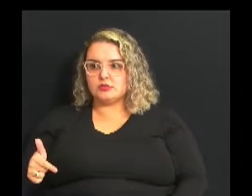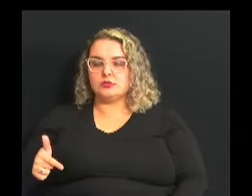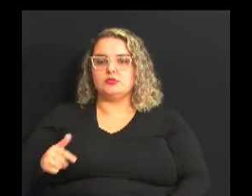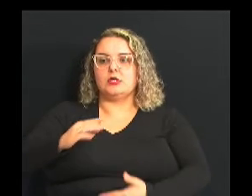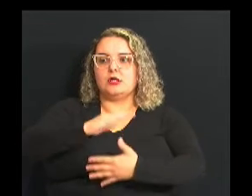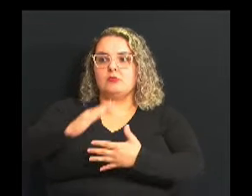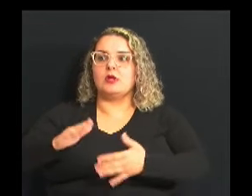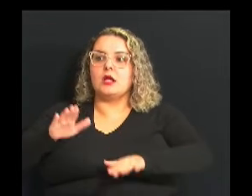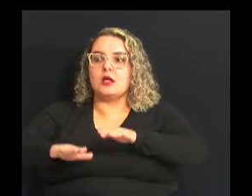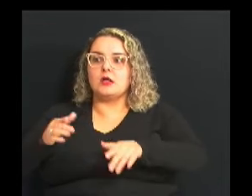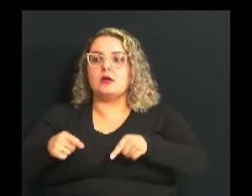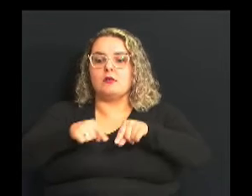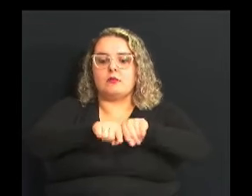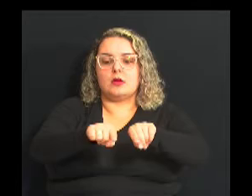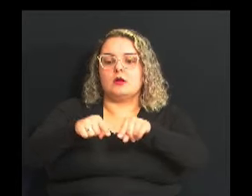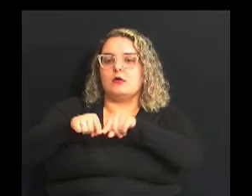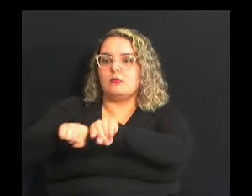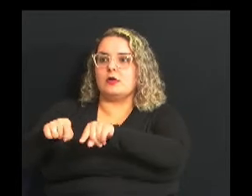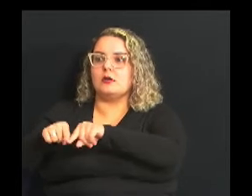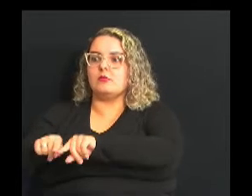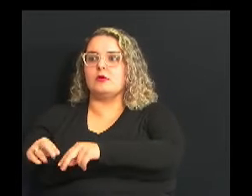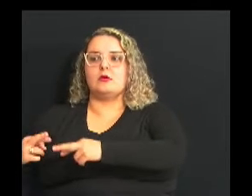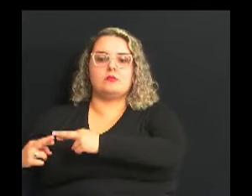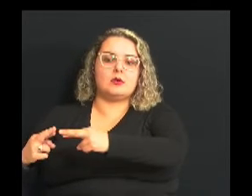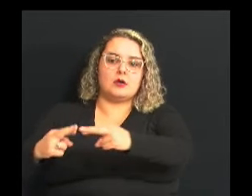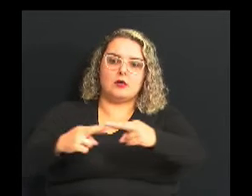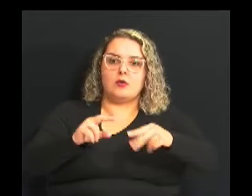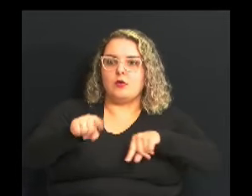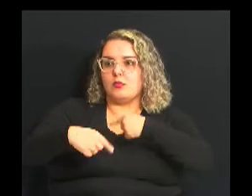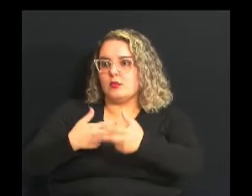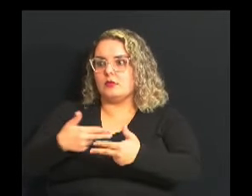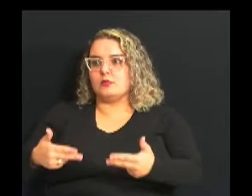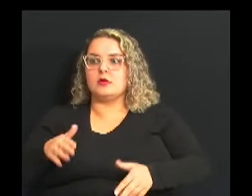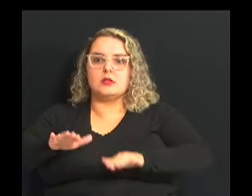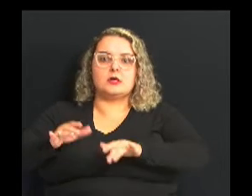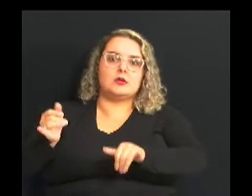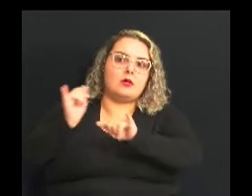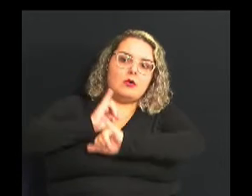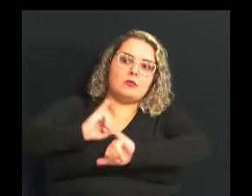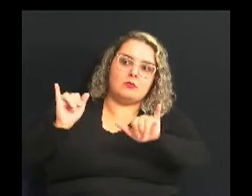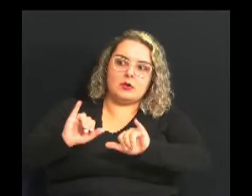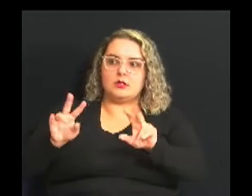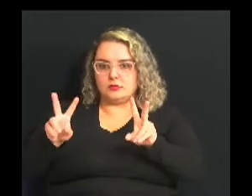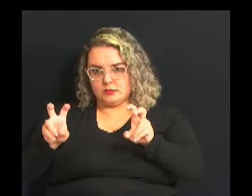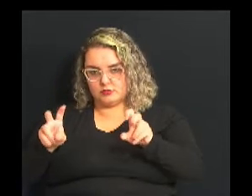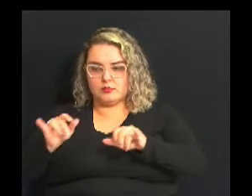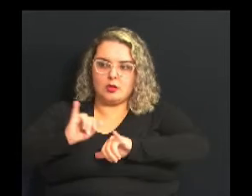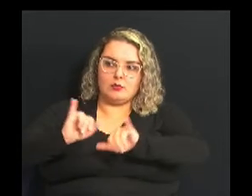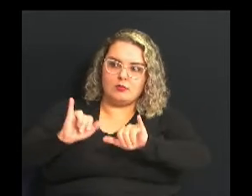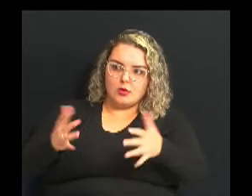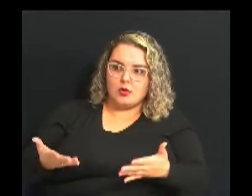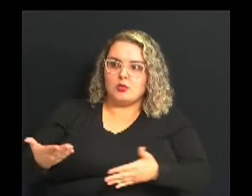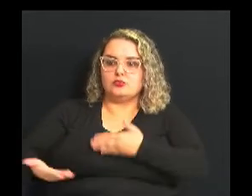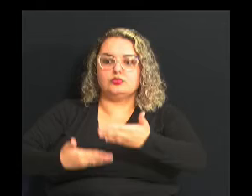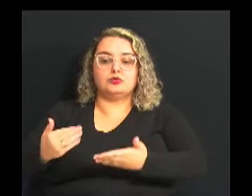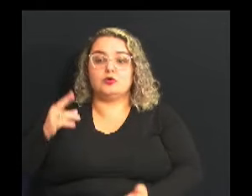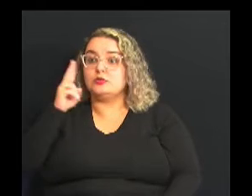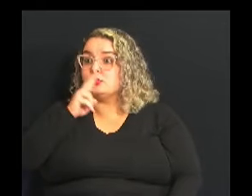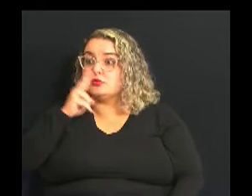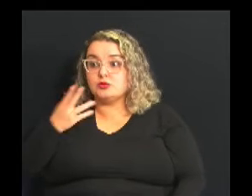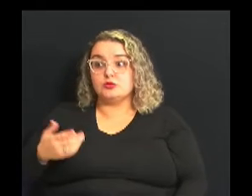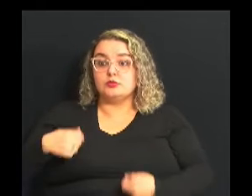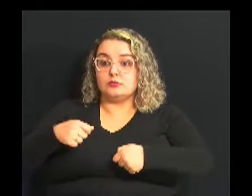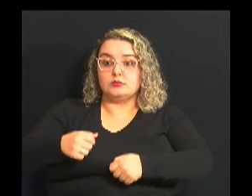muitas vezes parcerias que nós temos com redes, com outras coisas, muitas vezes uma propaganda, entre aspas, né? Um serviço urgente que precisa